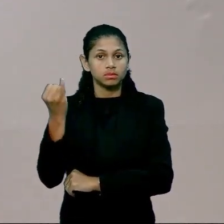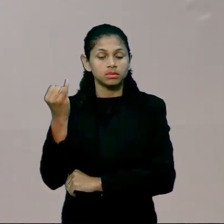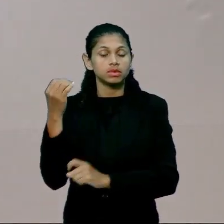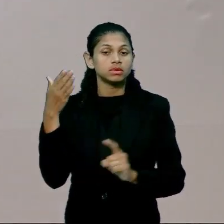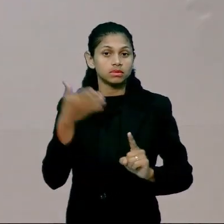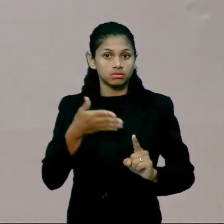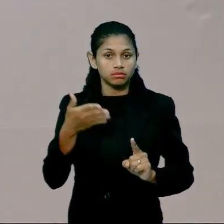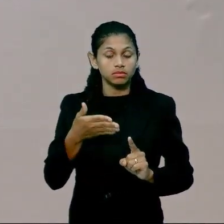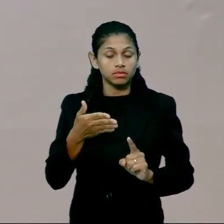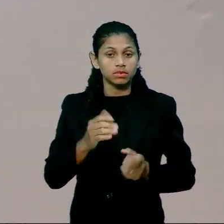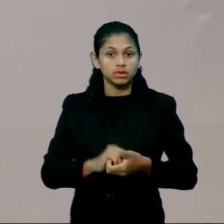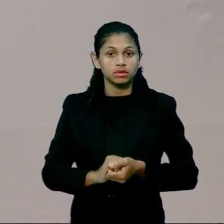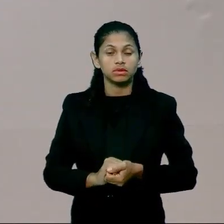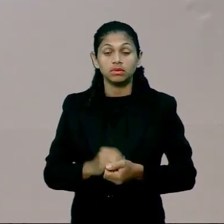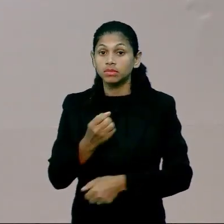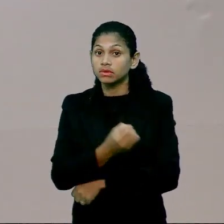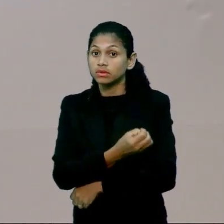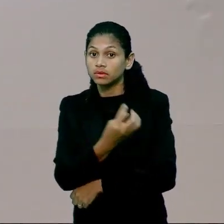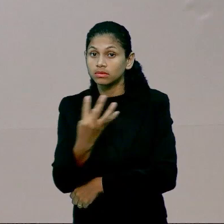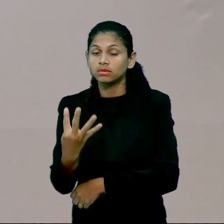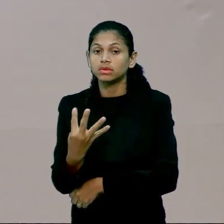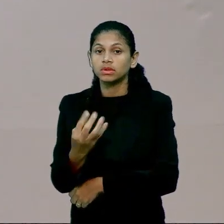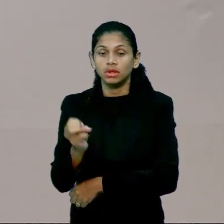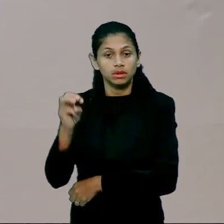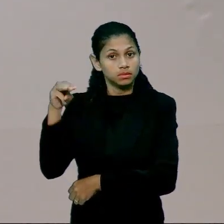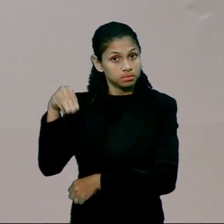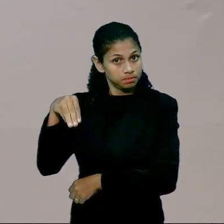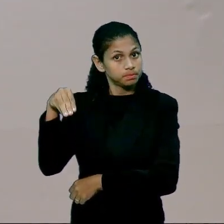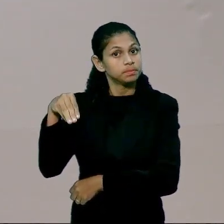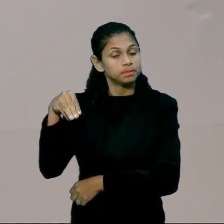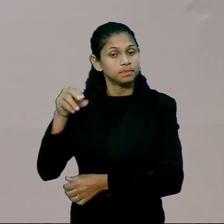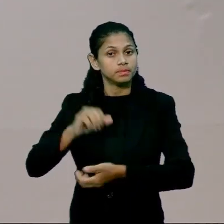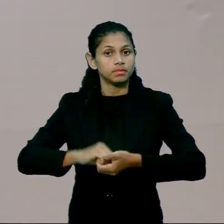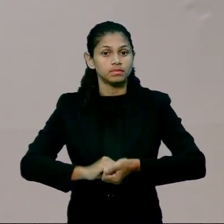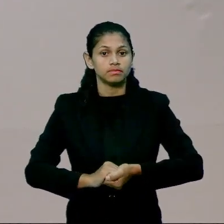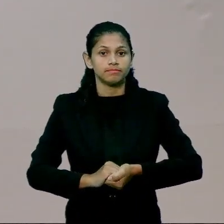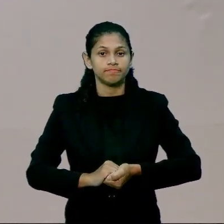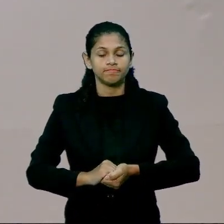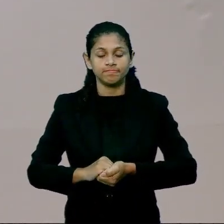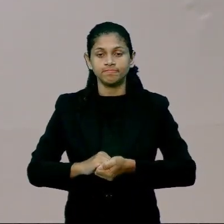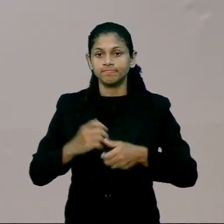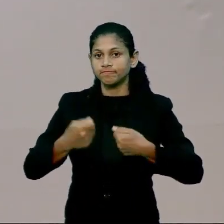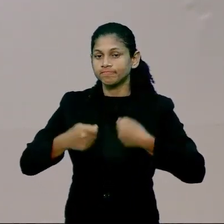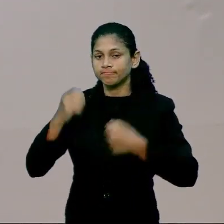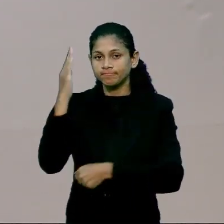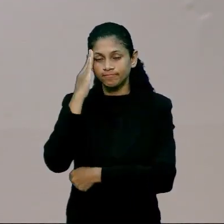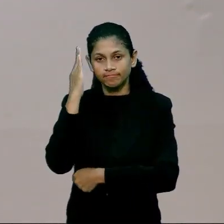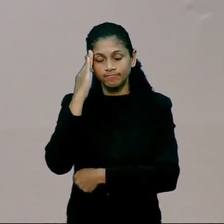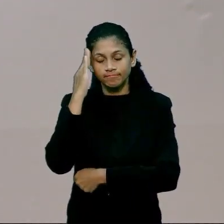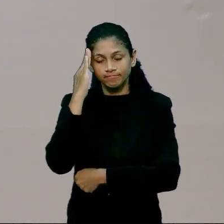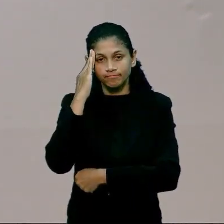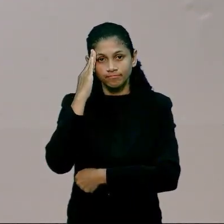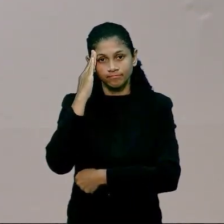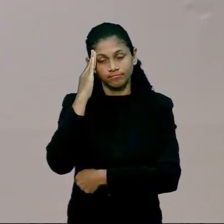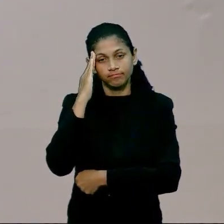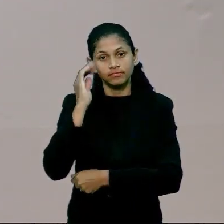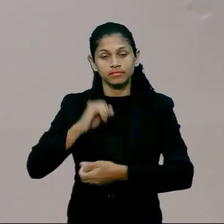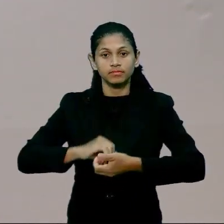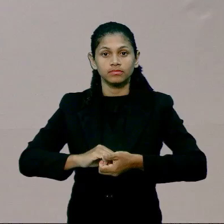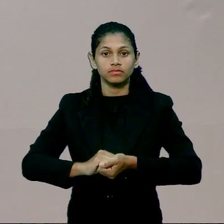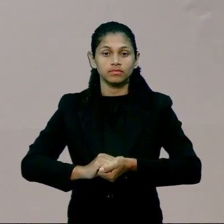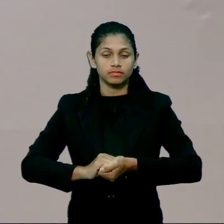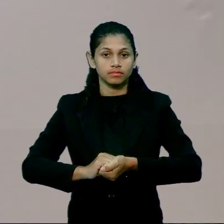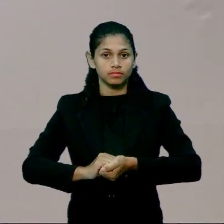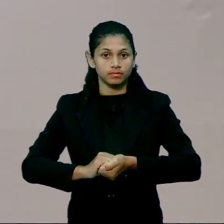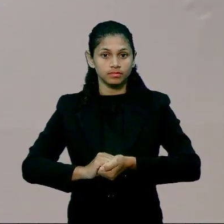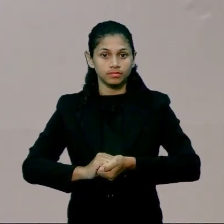referir metros tudo bem do jogadores nós temos que saber que o voleibol tem uma grande quantidade